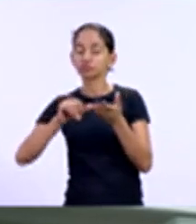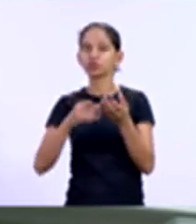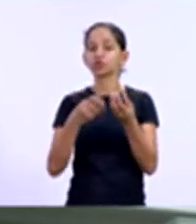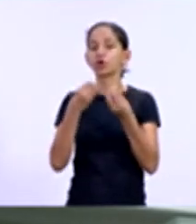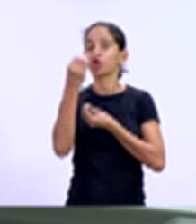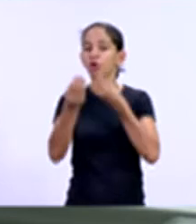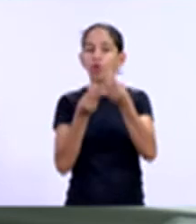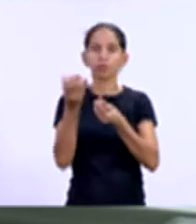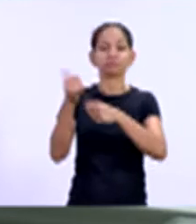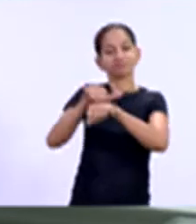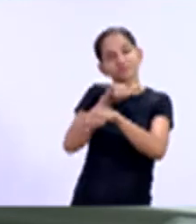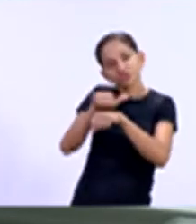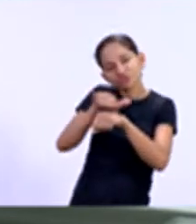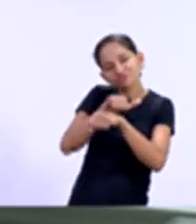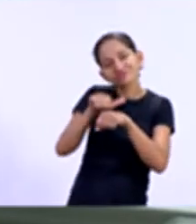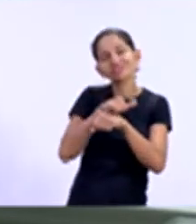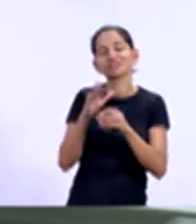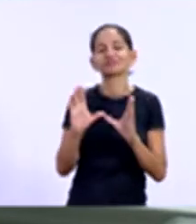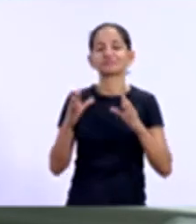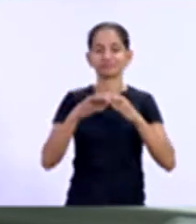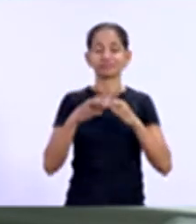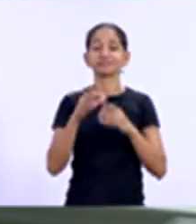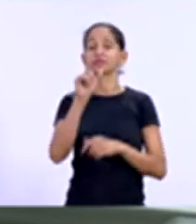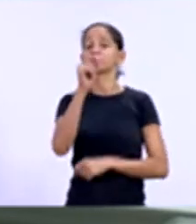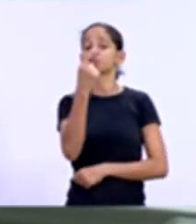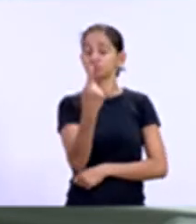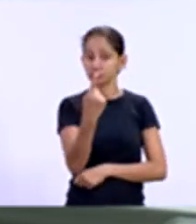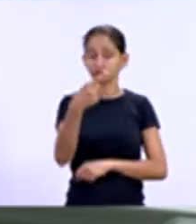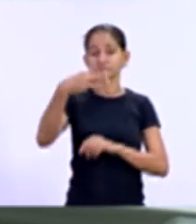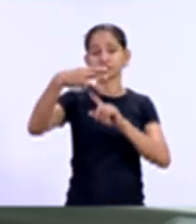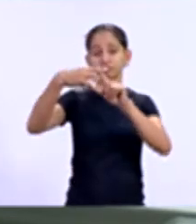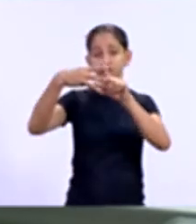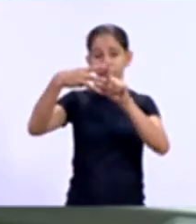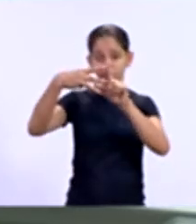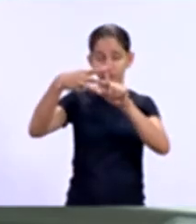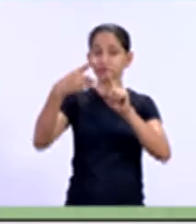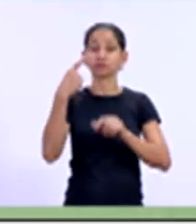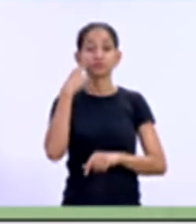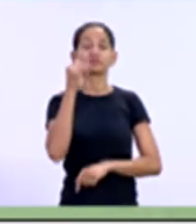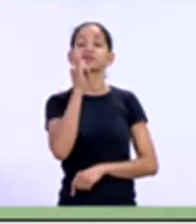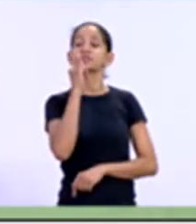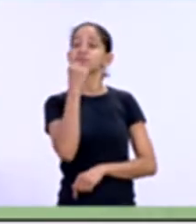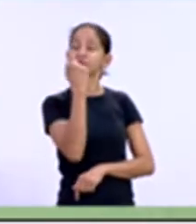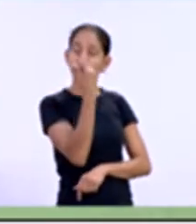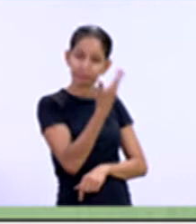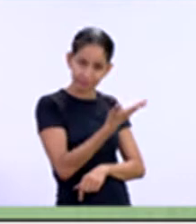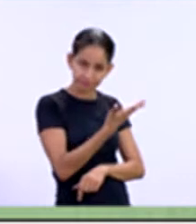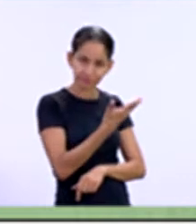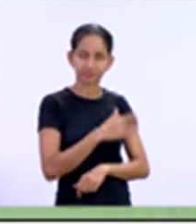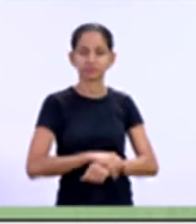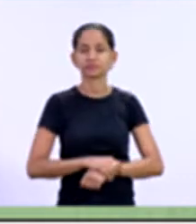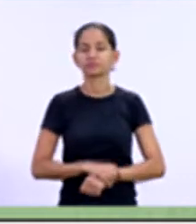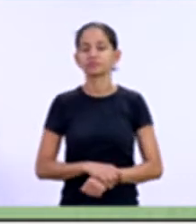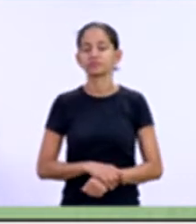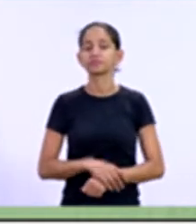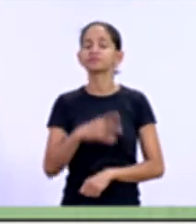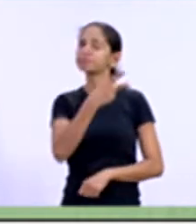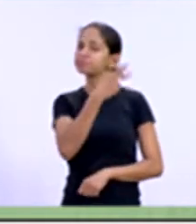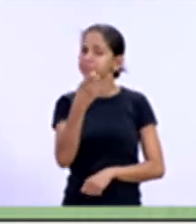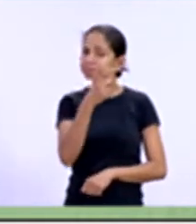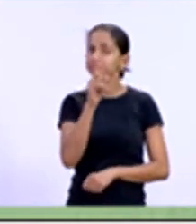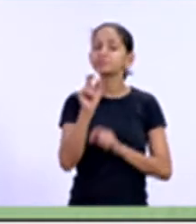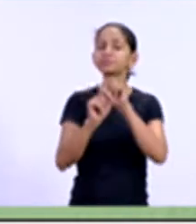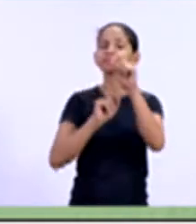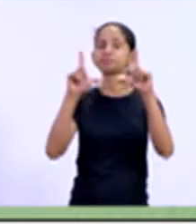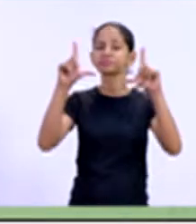ensino em educação à distância. Uma delas é o e-learning, que nós vamos ver agora. Olha só, você observa nessa